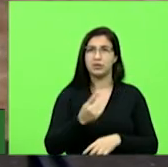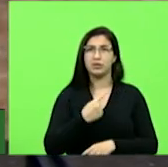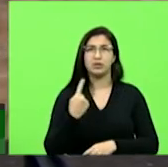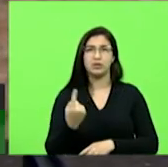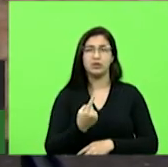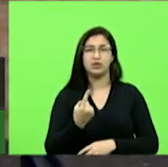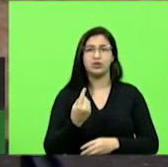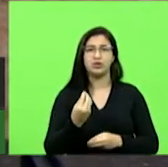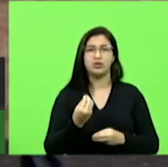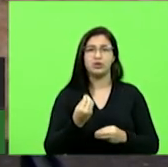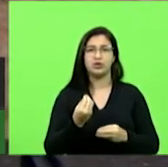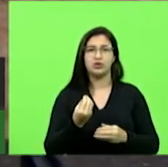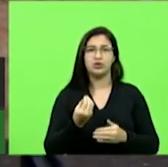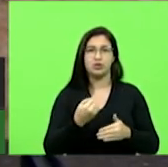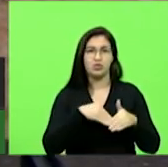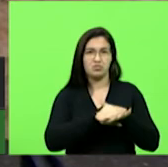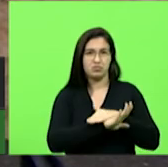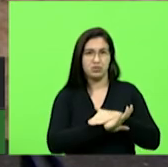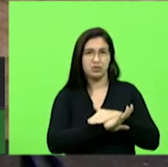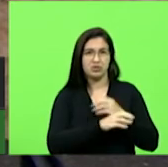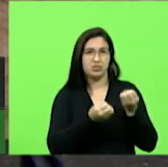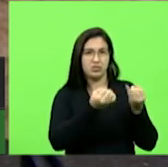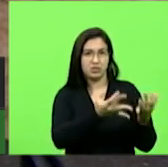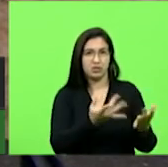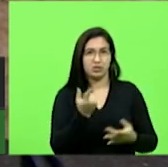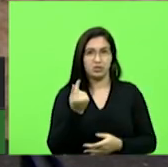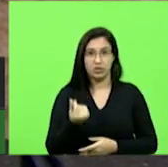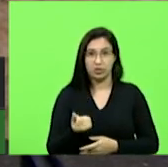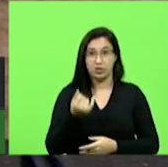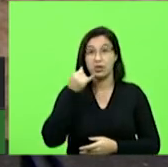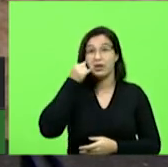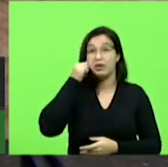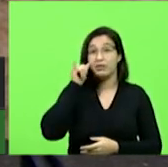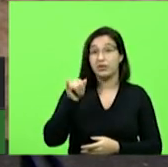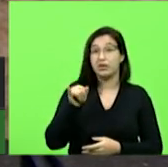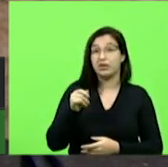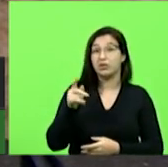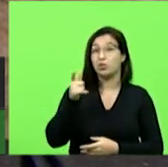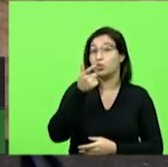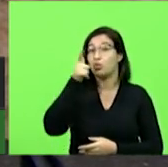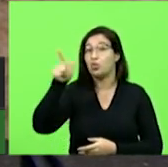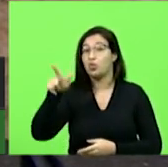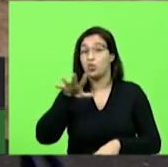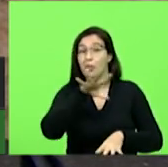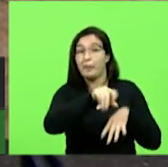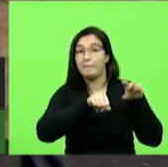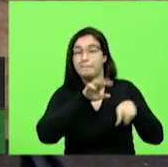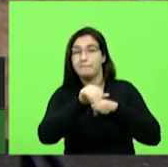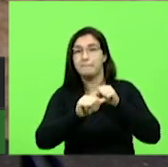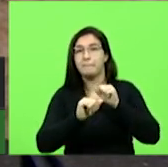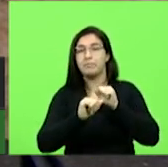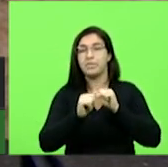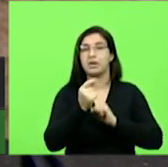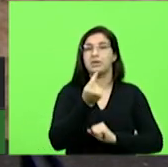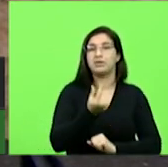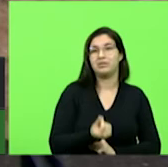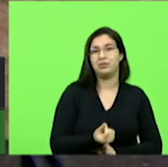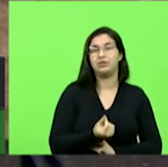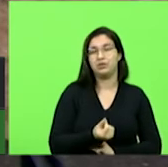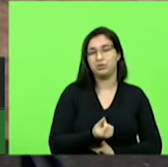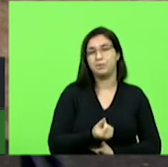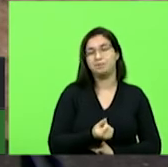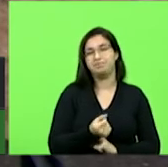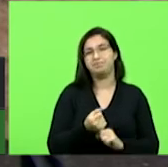colocando dinheiro no bolso de alguém, nós estamos evitando que alguém coloque a mão no bolso dessa pessoa e tire o dinheiro. De forma bem clara é isso mesmo, não está